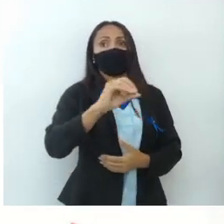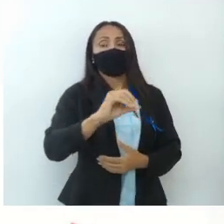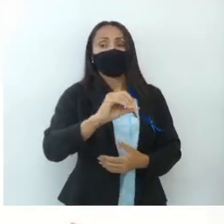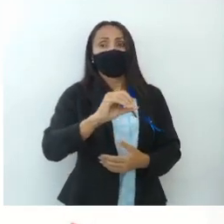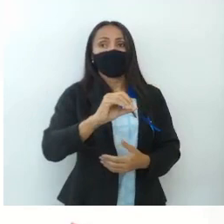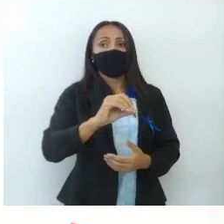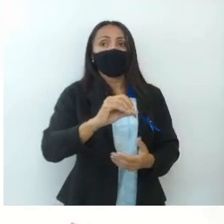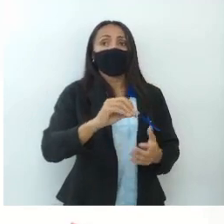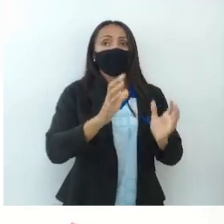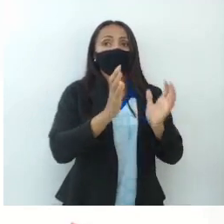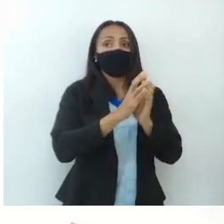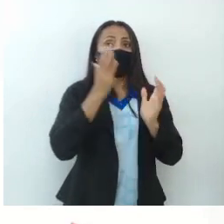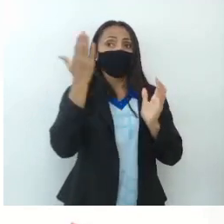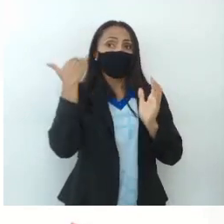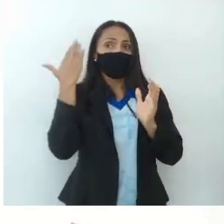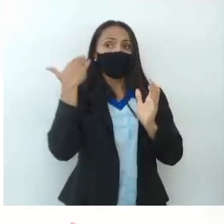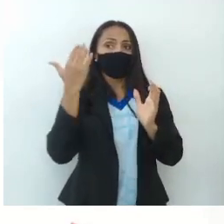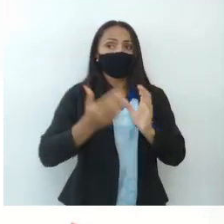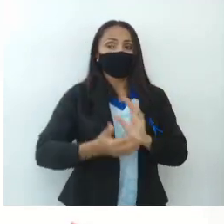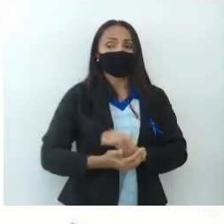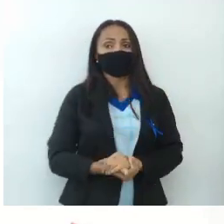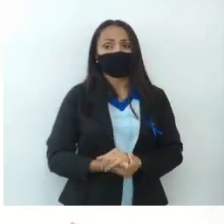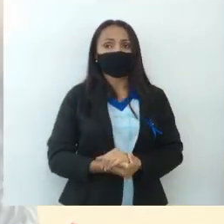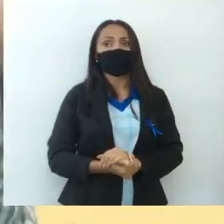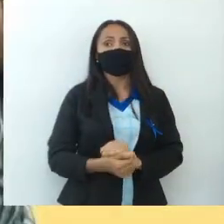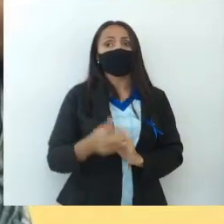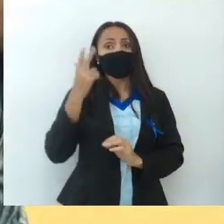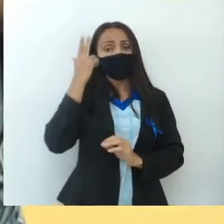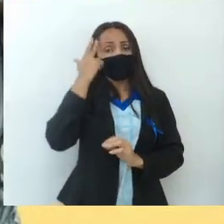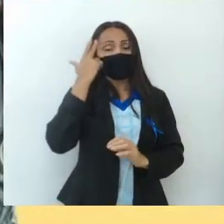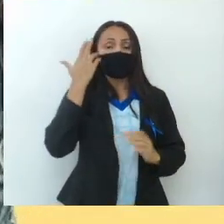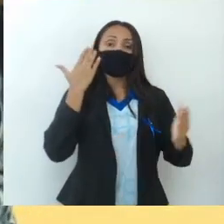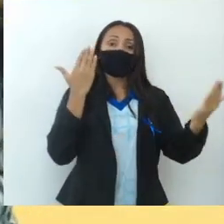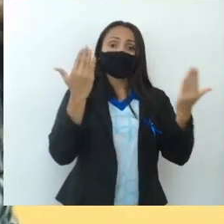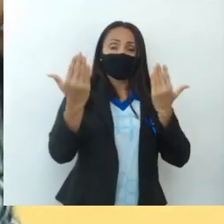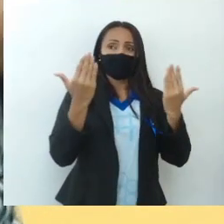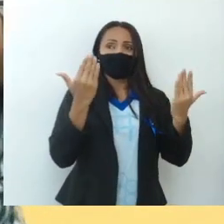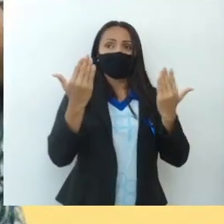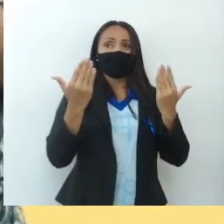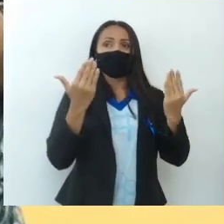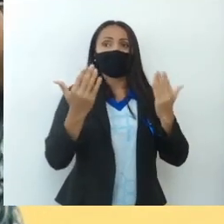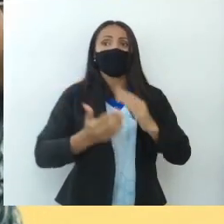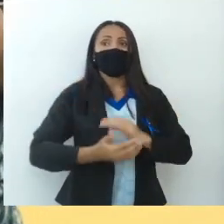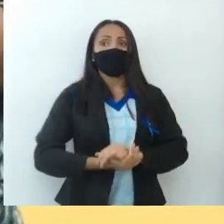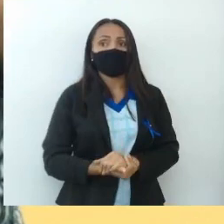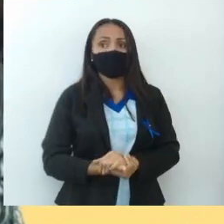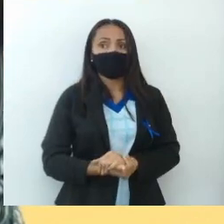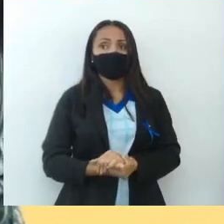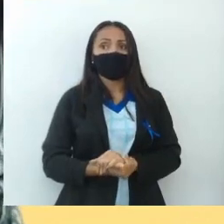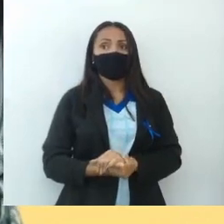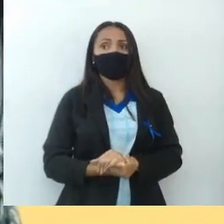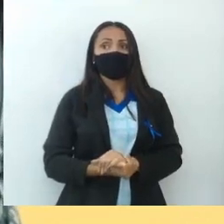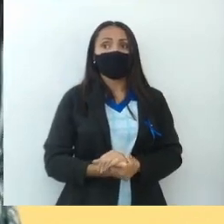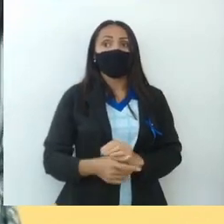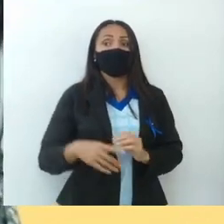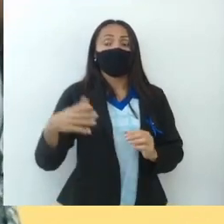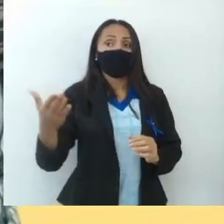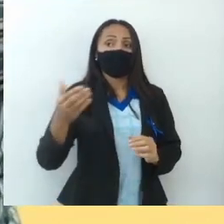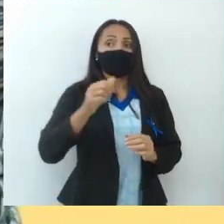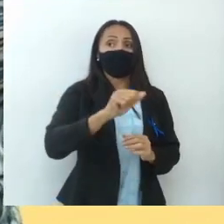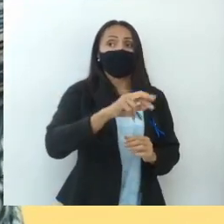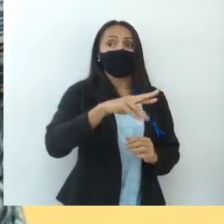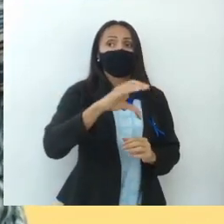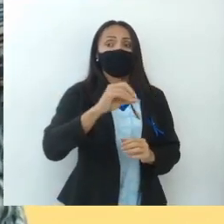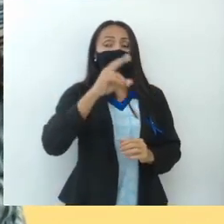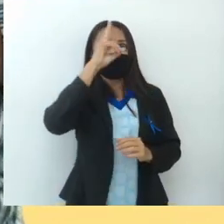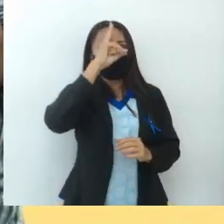Né? É comum, eu iria até fazer uma comparação, guardando as devidas. Né? Esse arco nos lembra o